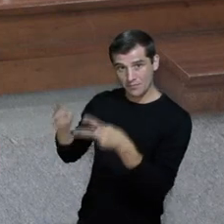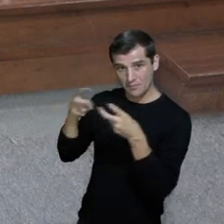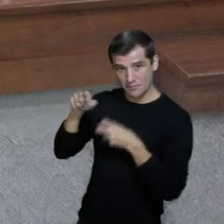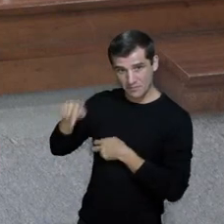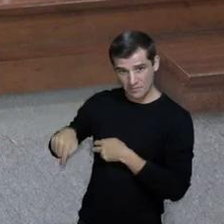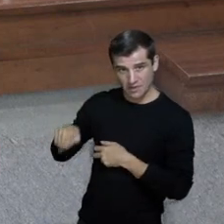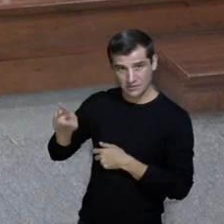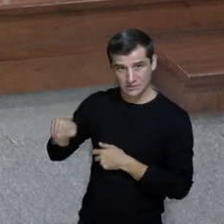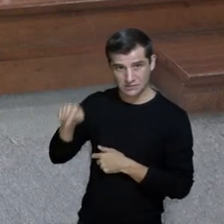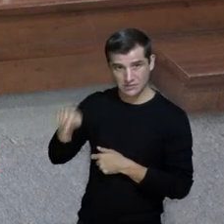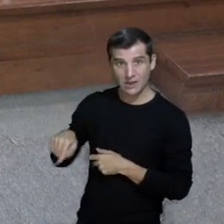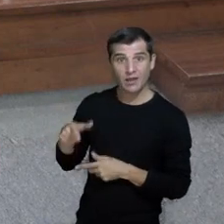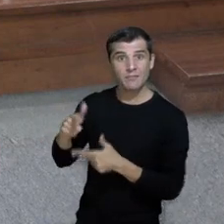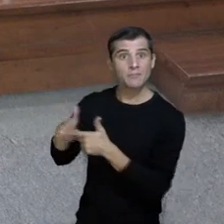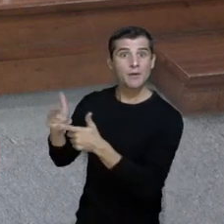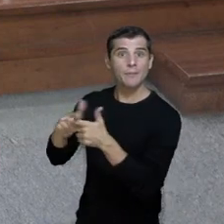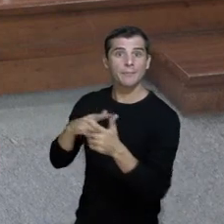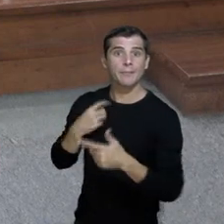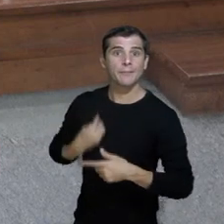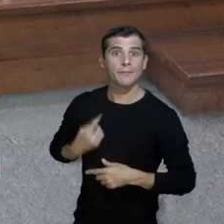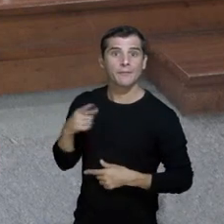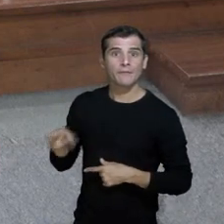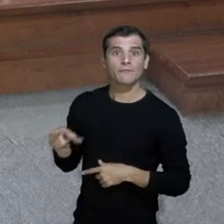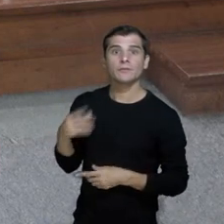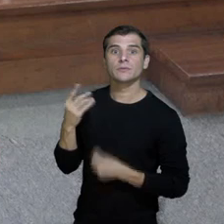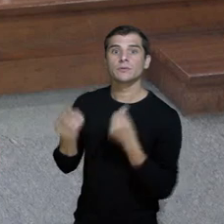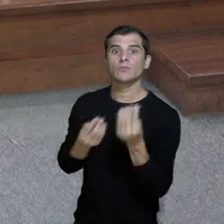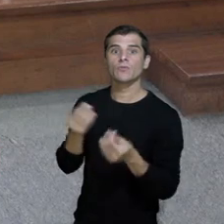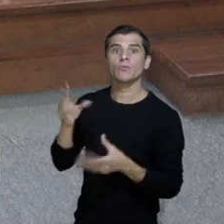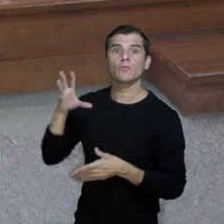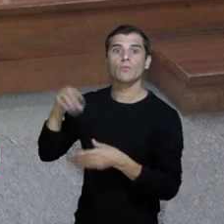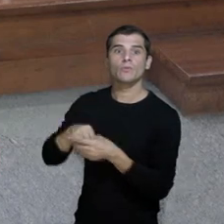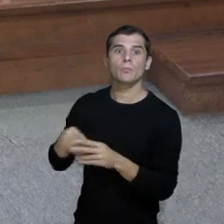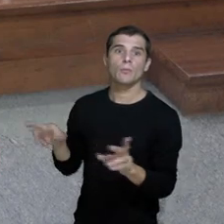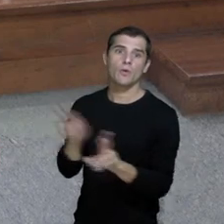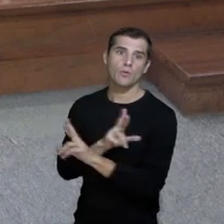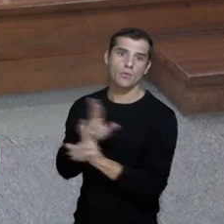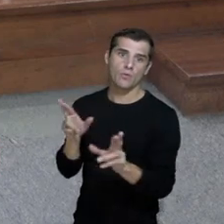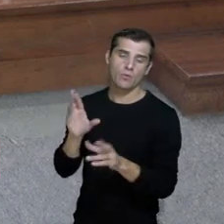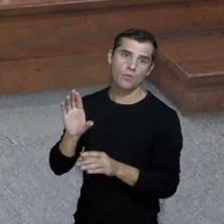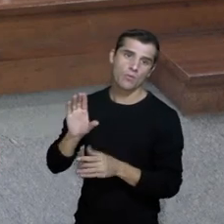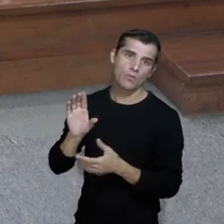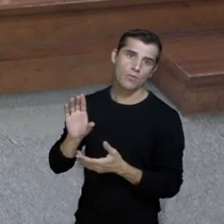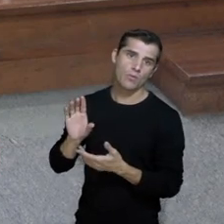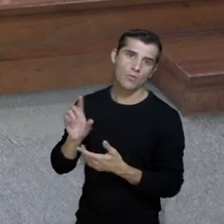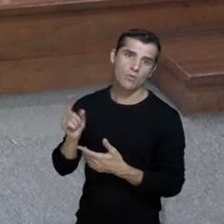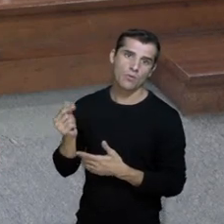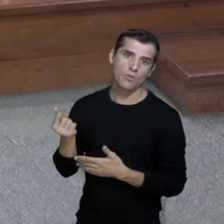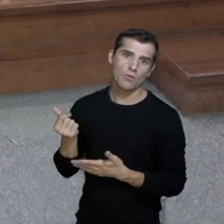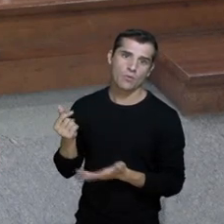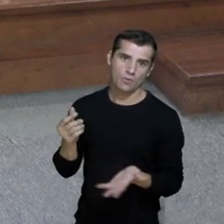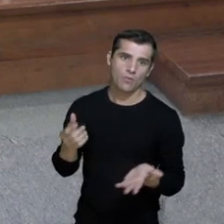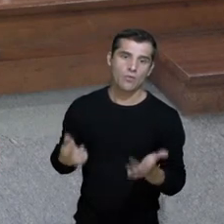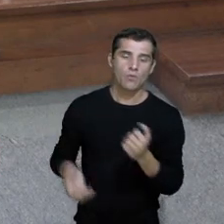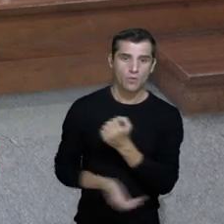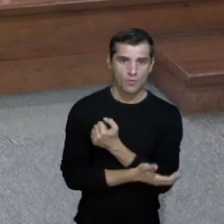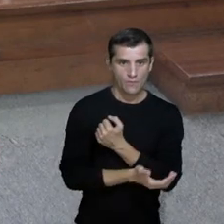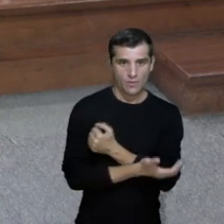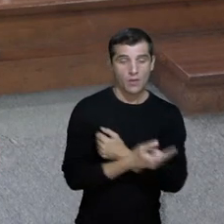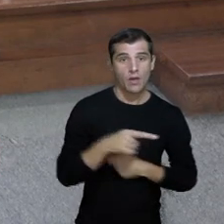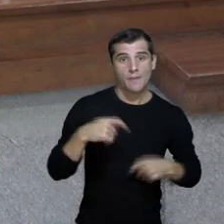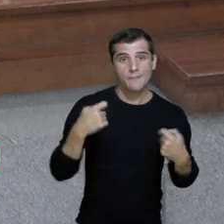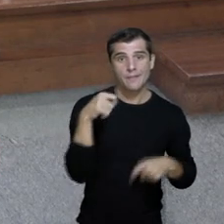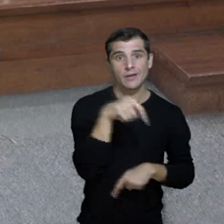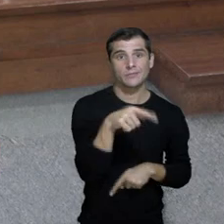um um problema relacionado à corrupção Então são essas provocações que a gente precisa ter pros nossos comportamentos